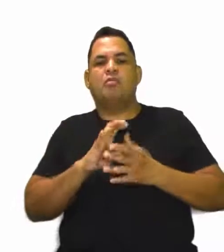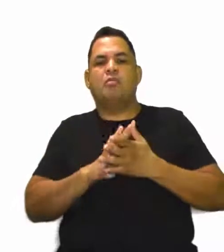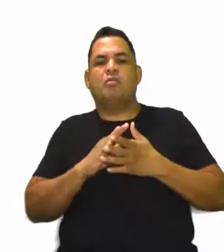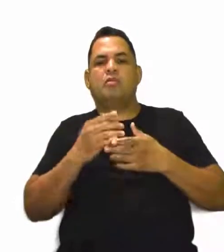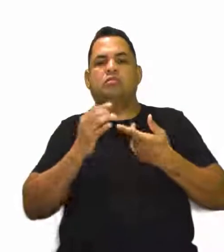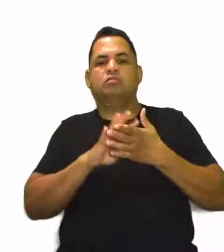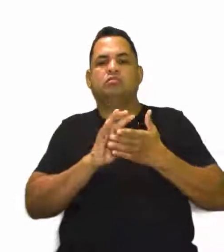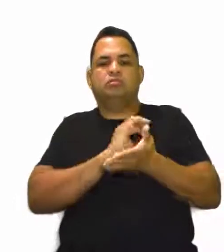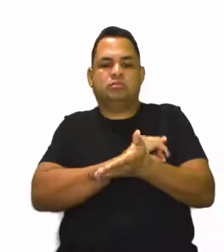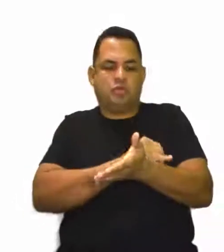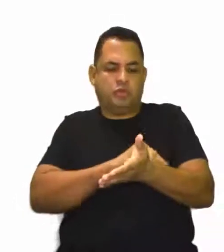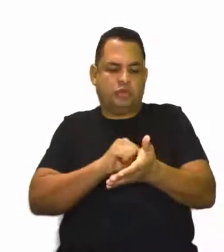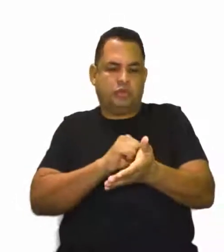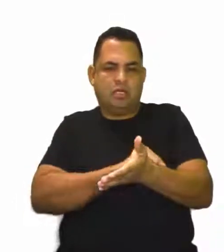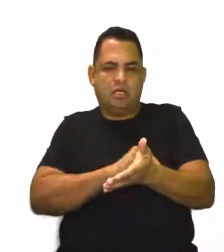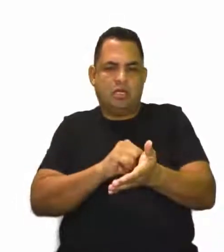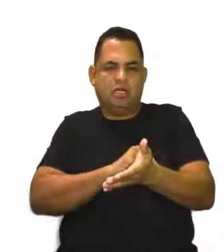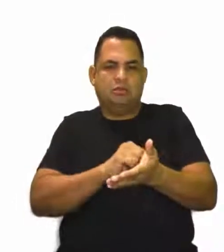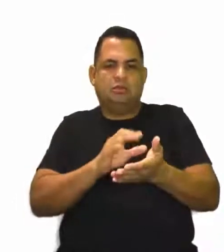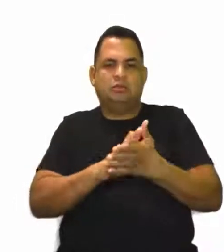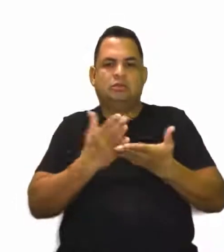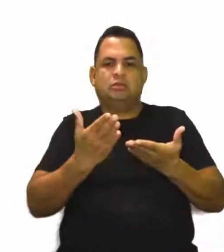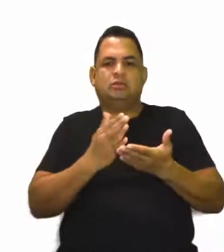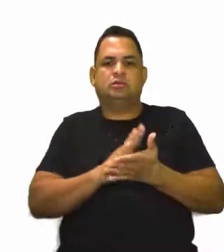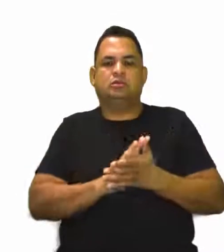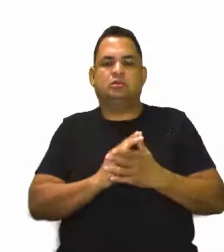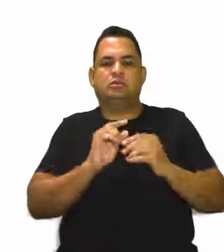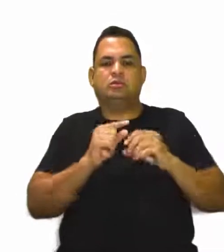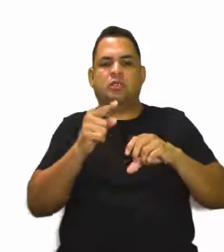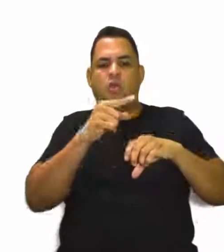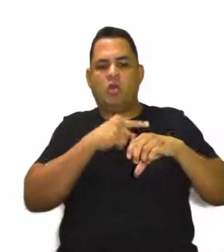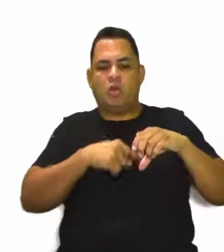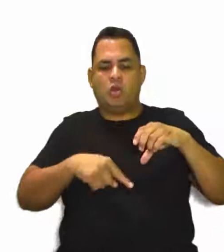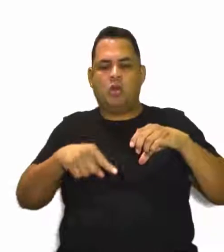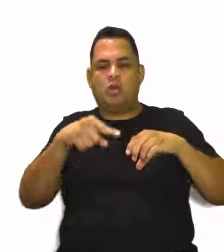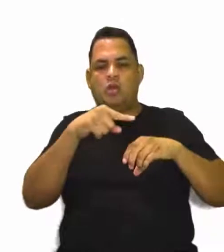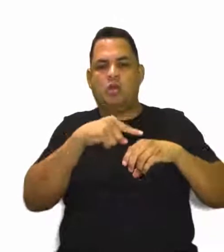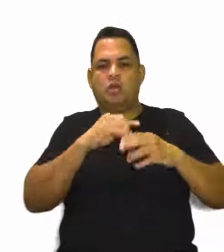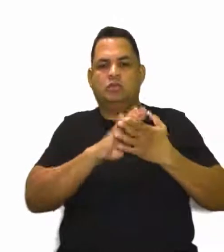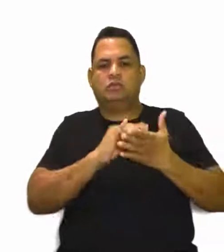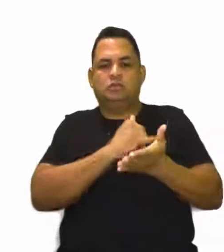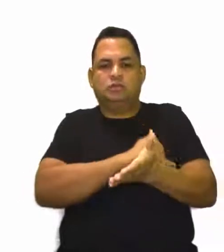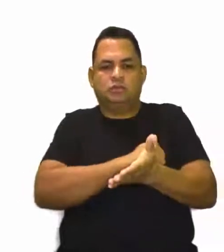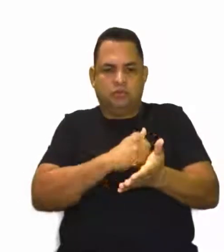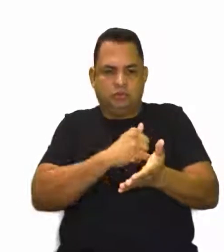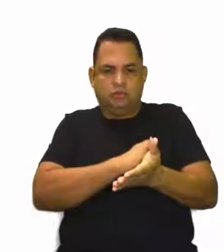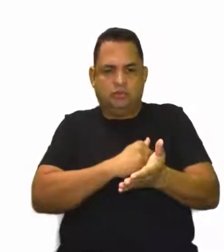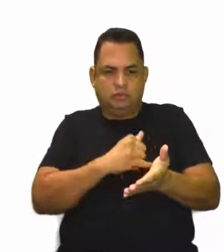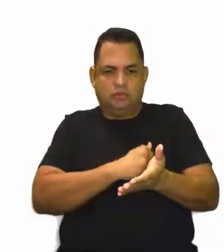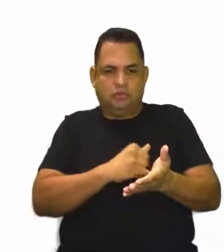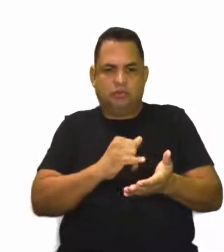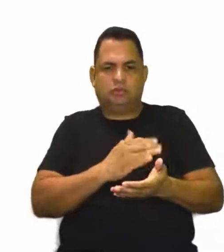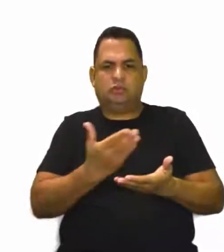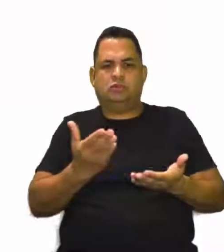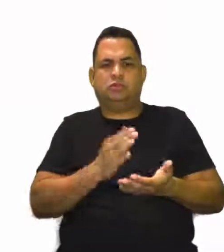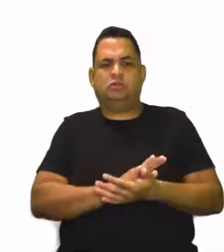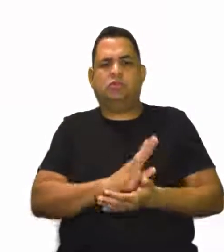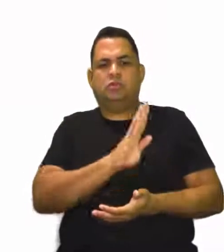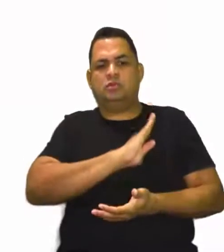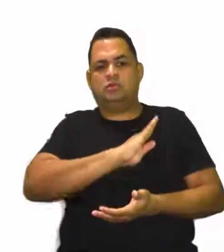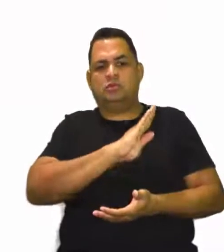dos capilares. Lembra que eu falei muito da questão do diâmetro também, dos vasos sanguíneos e dos